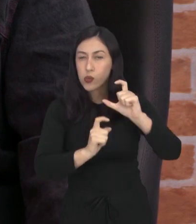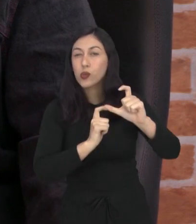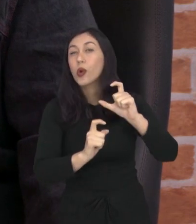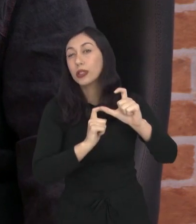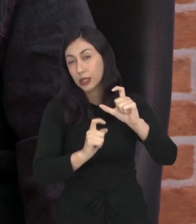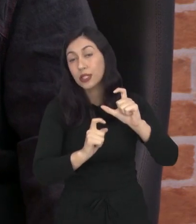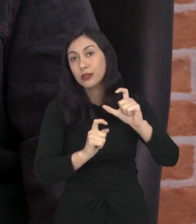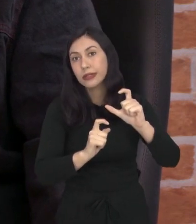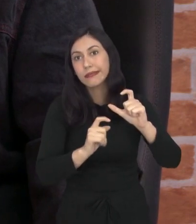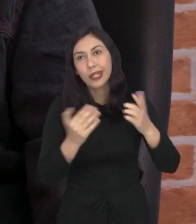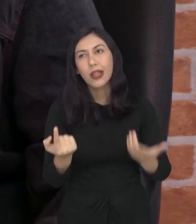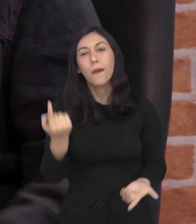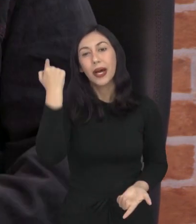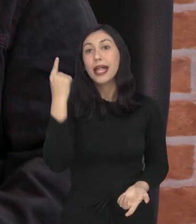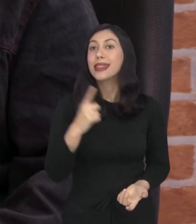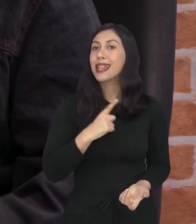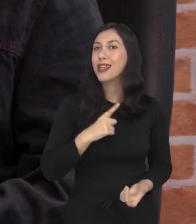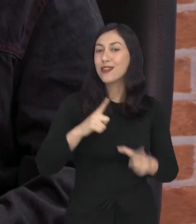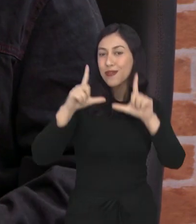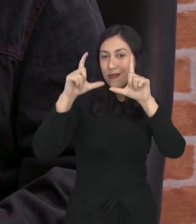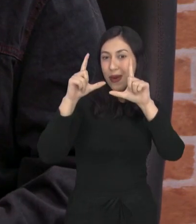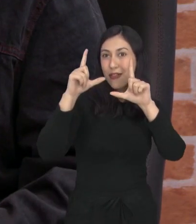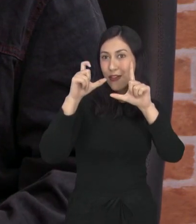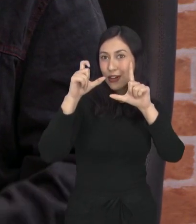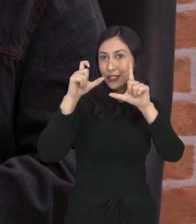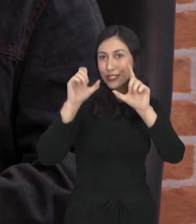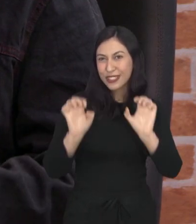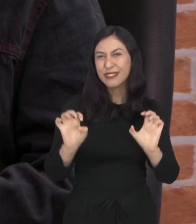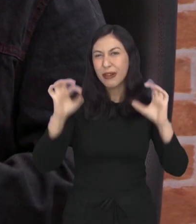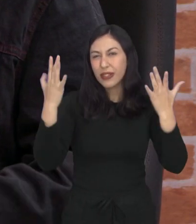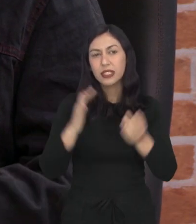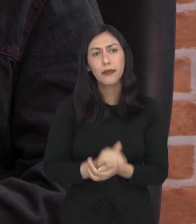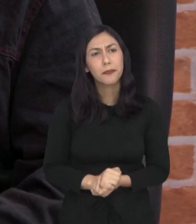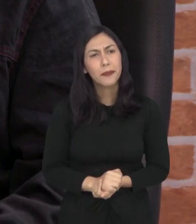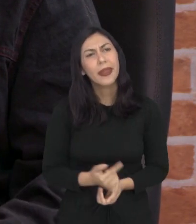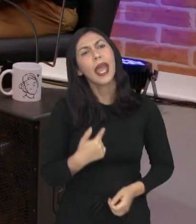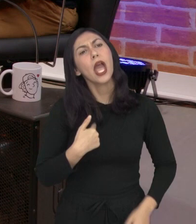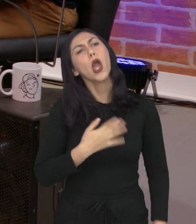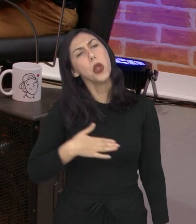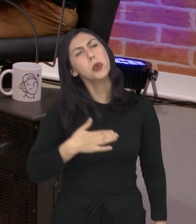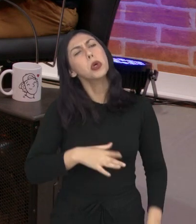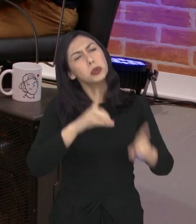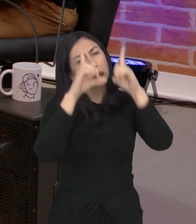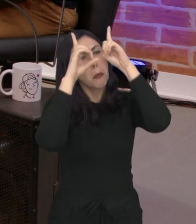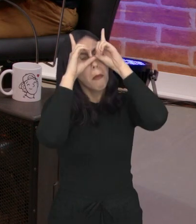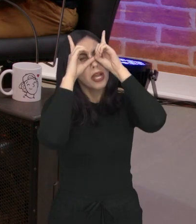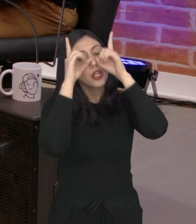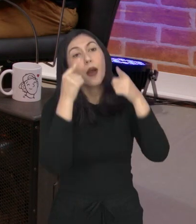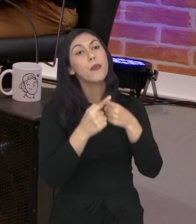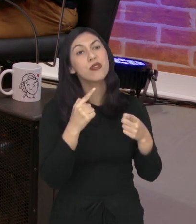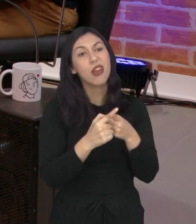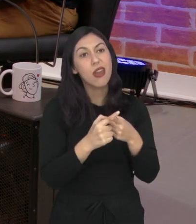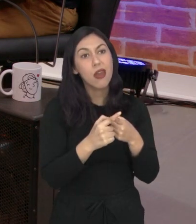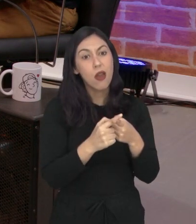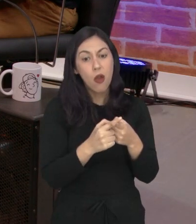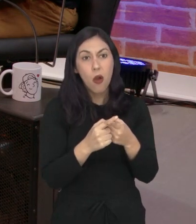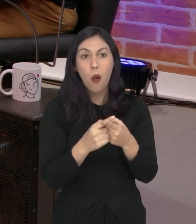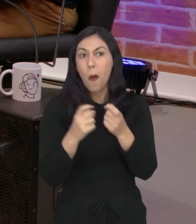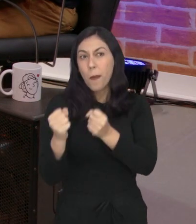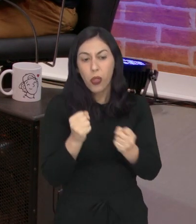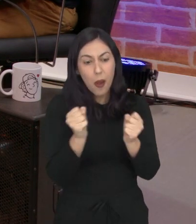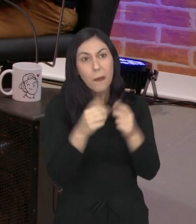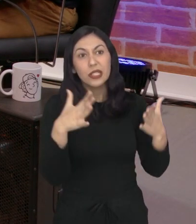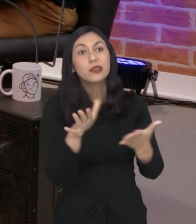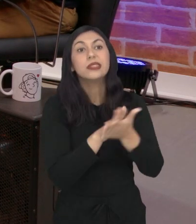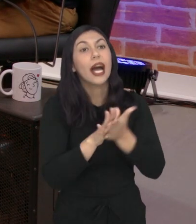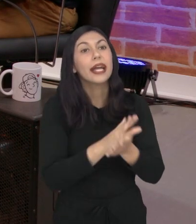Batman. Então na época, tipo assim, tem até uma foto minha, uma festa fantasia. Confessar pra você que eu gosto muito do Batman. Vou falar. Porque ele não tem poder